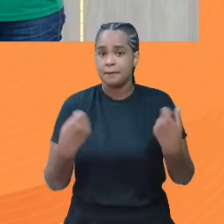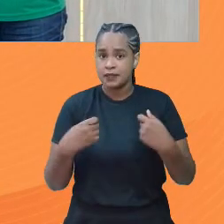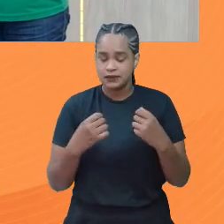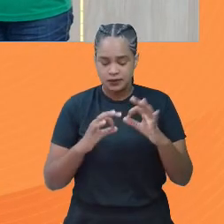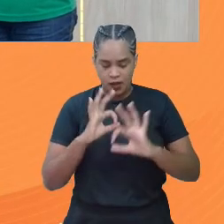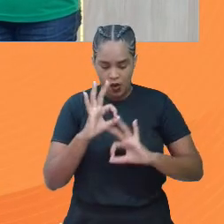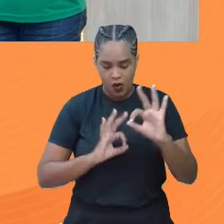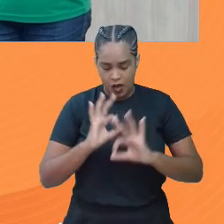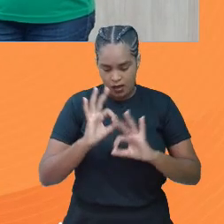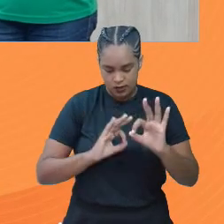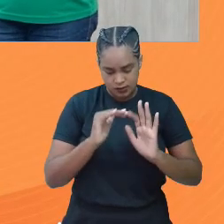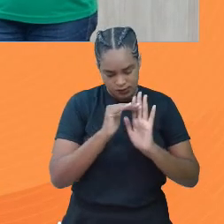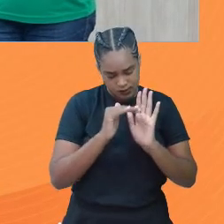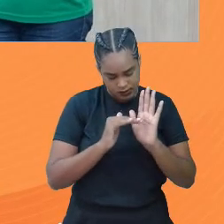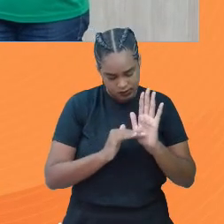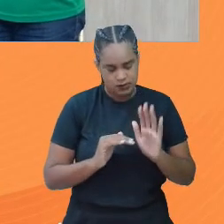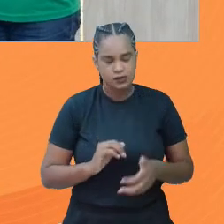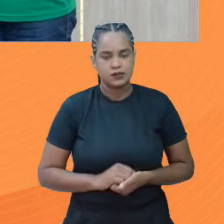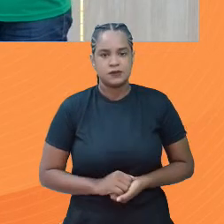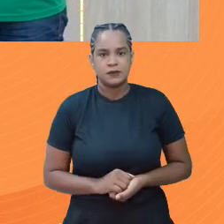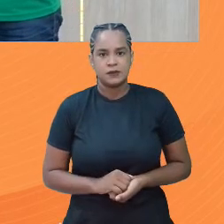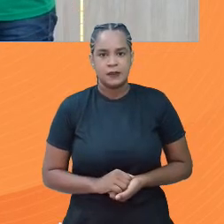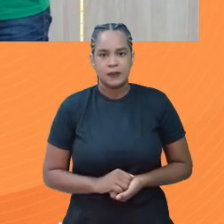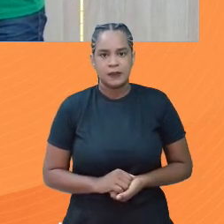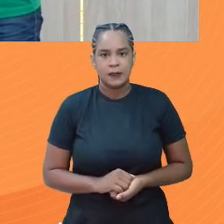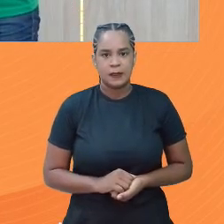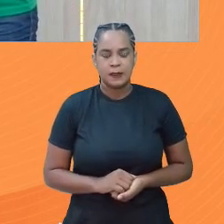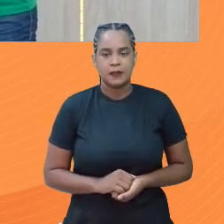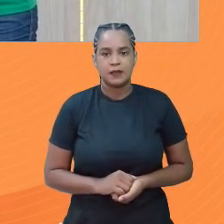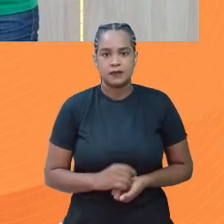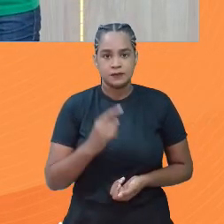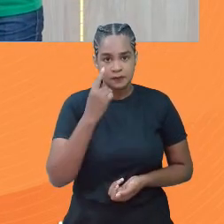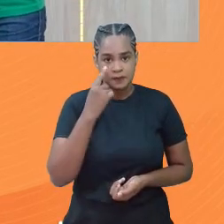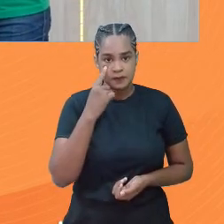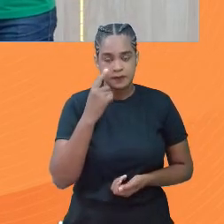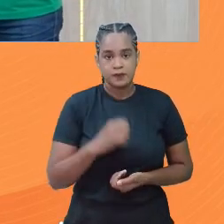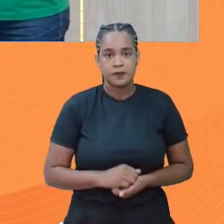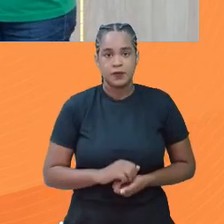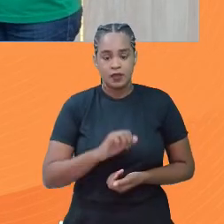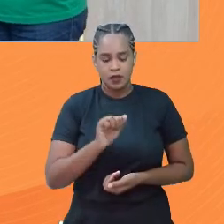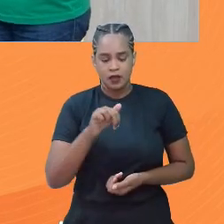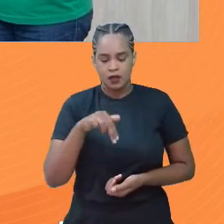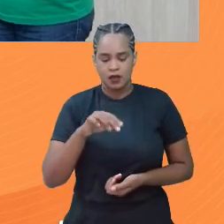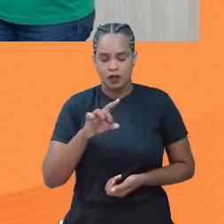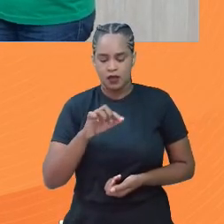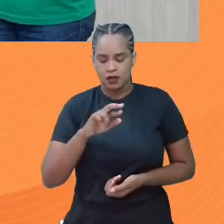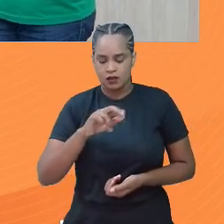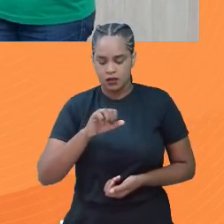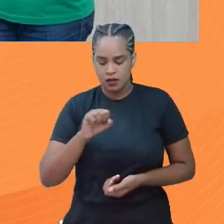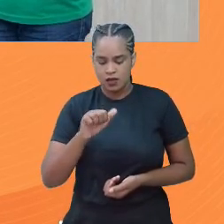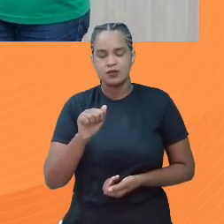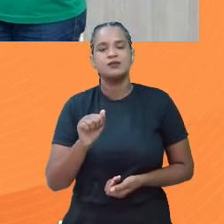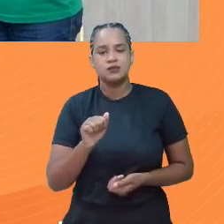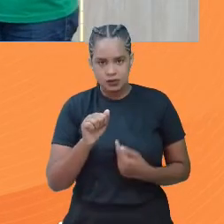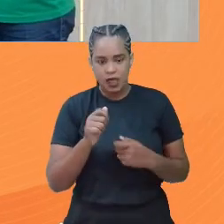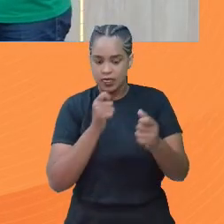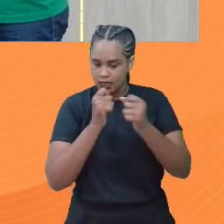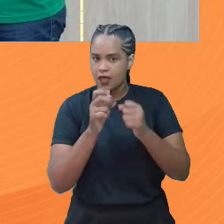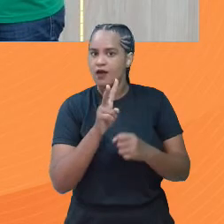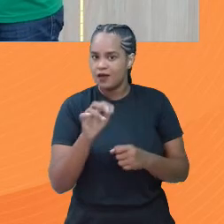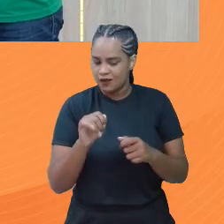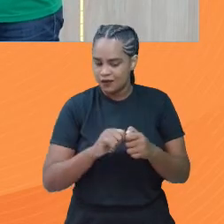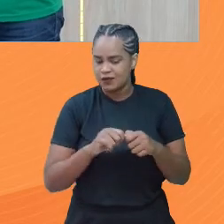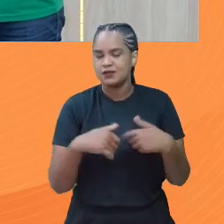tá, Andresa? Andresa vai fazer uma entrevista e é nossa aluna. E aí,